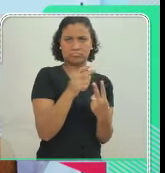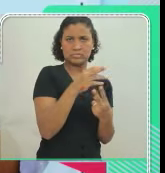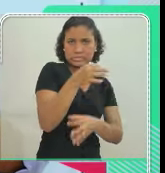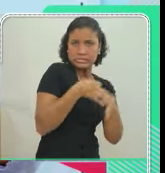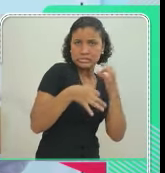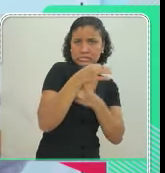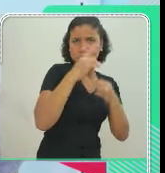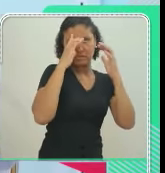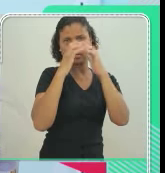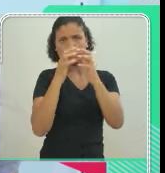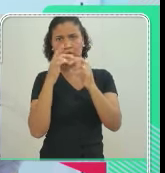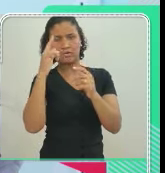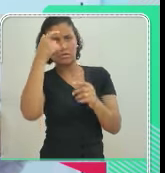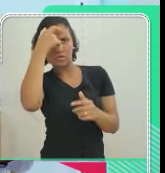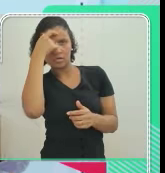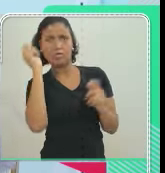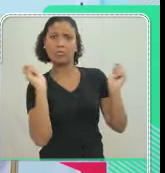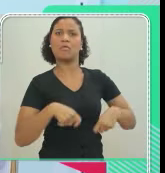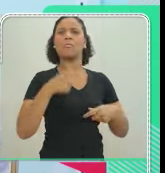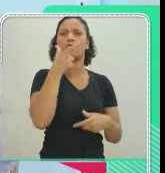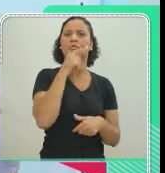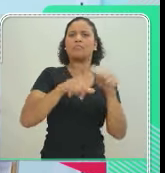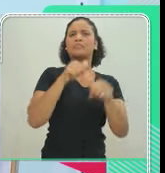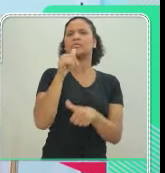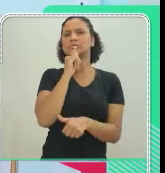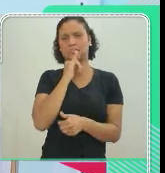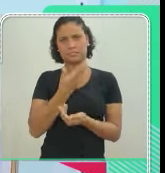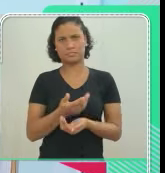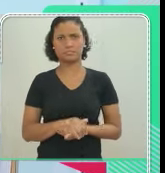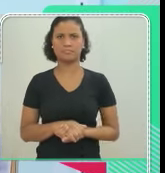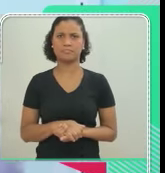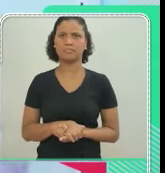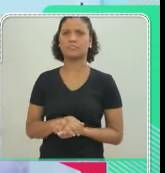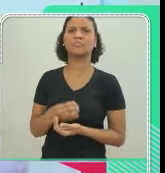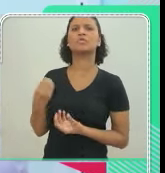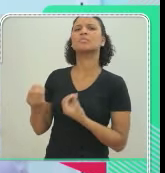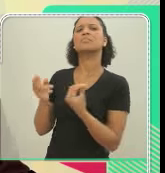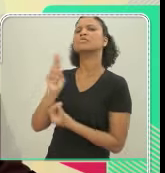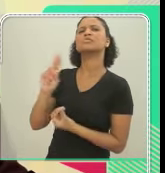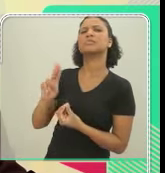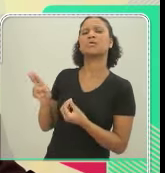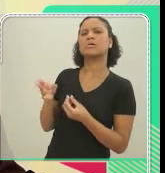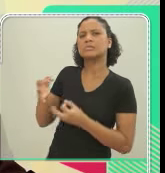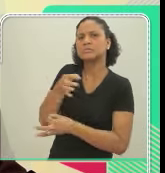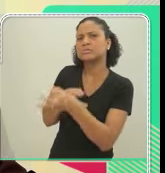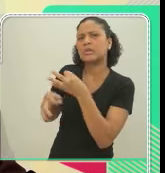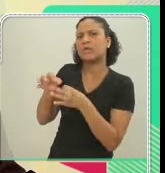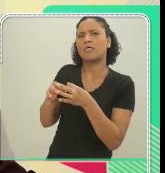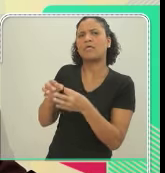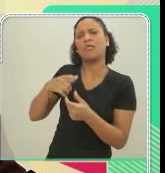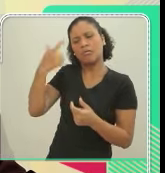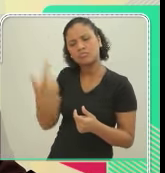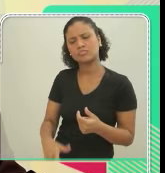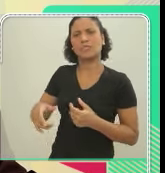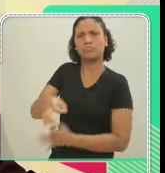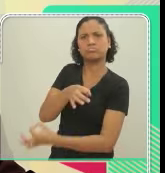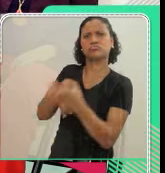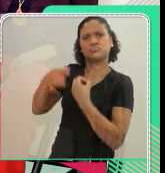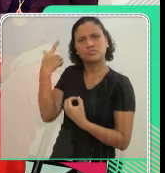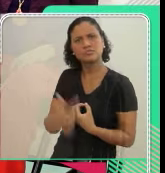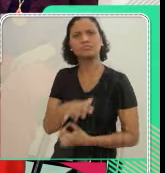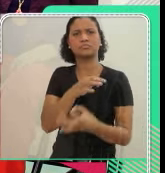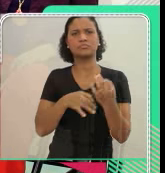do cérebro forma neurônios, mas não é capaz de formar, por exemplo, sangue. E o que são as chamadas células-tronco reprogramadas?